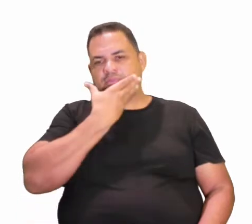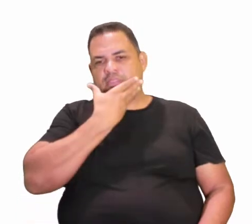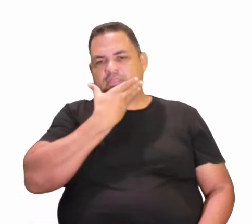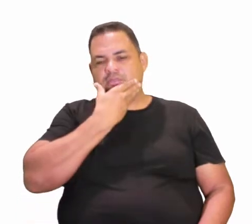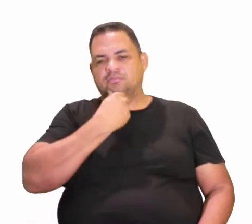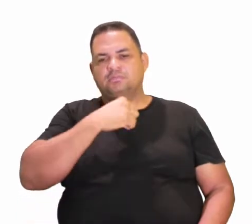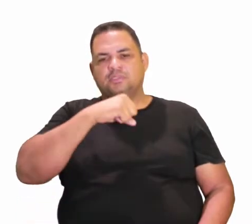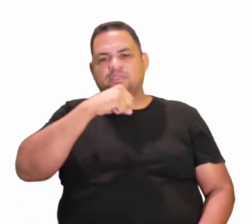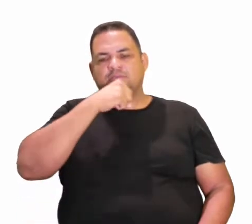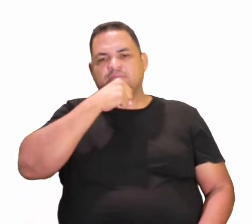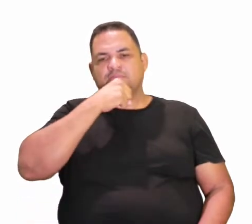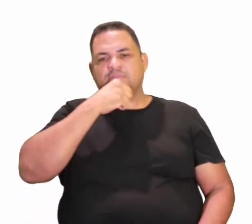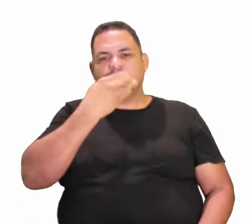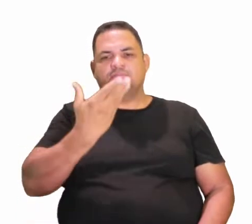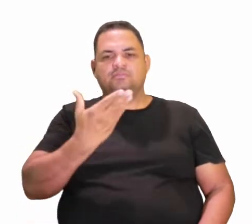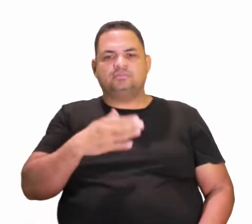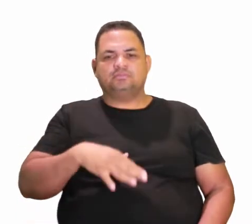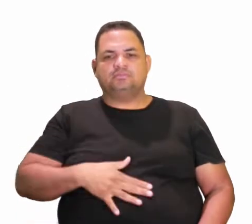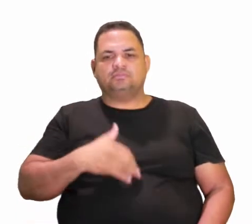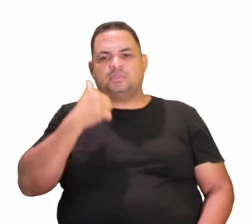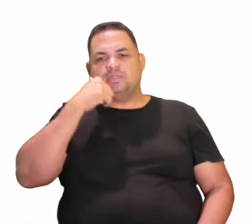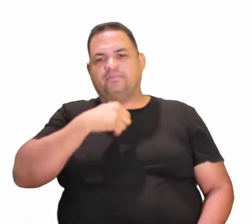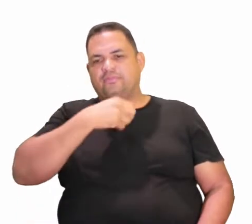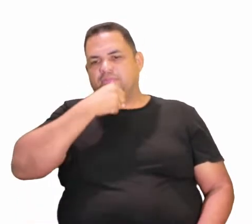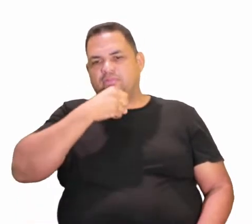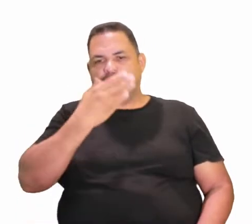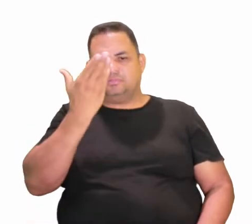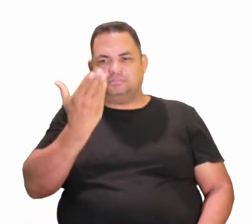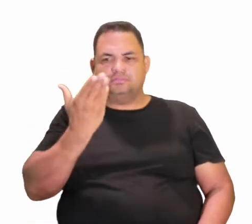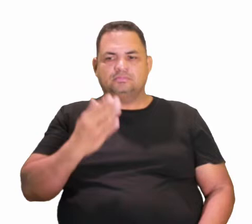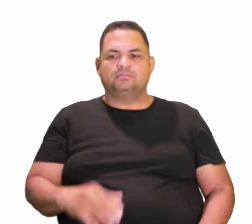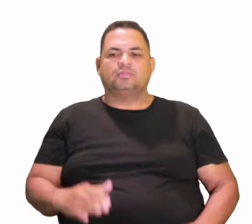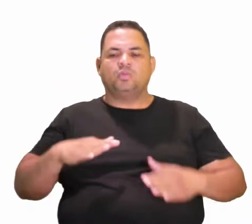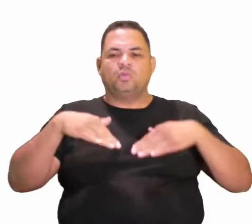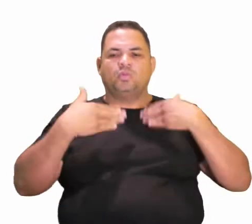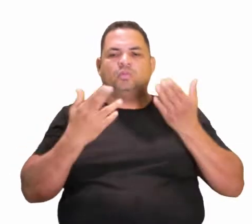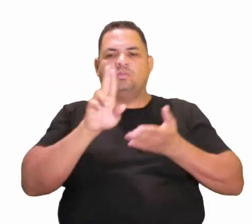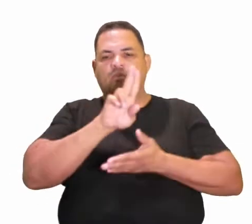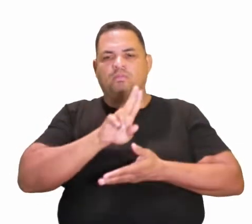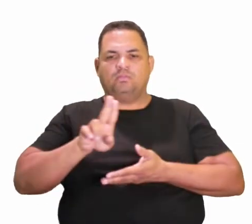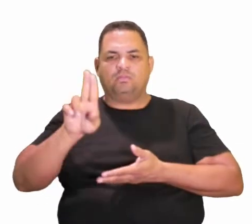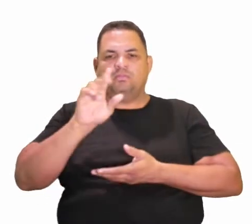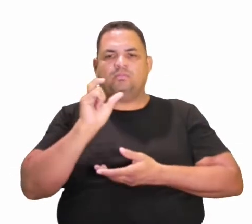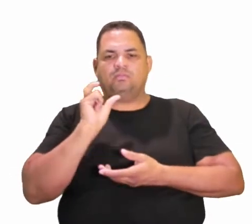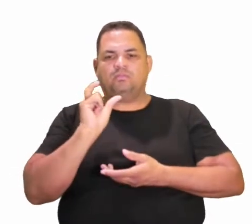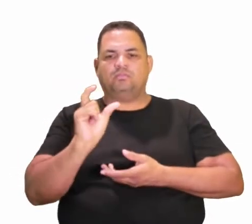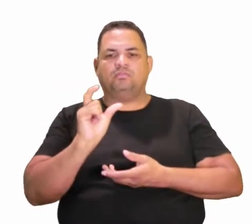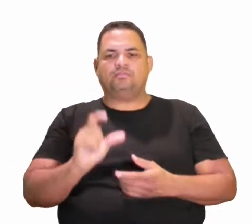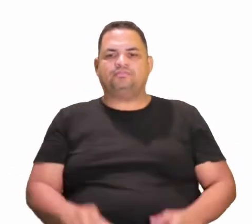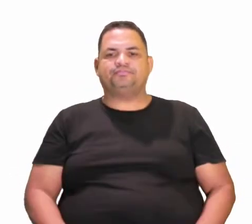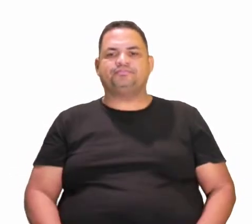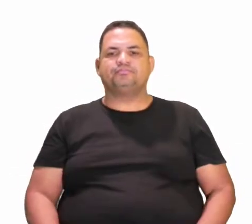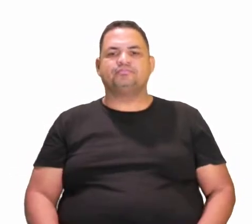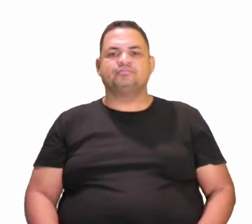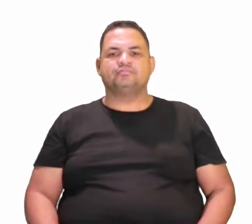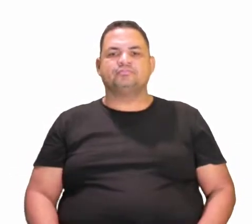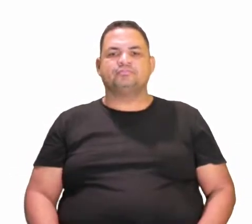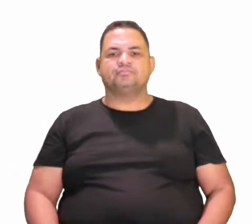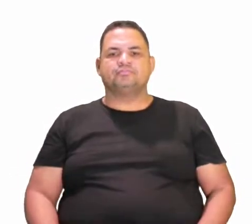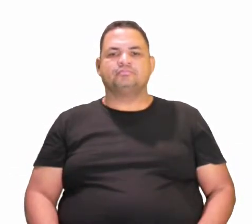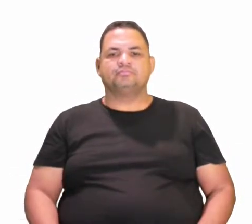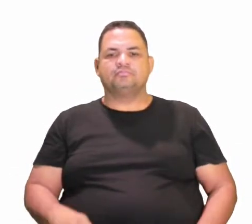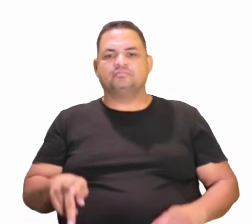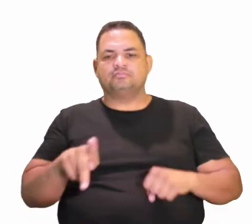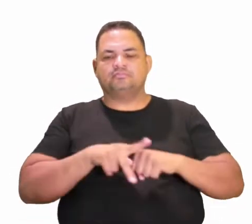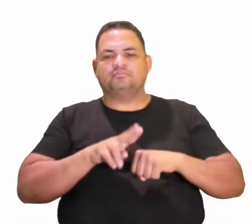de vocabulário no decorrer da aula. Então, quando eu uso essa palavrinha aqui, né, que é um